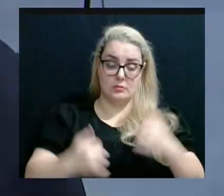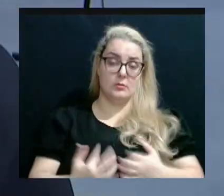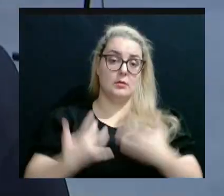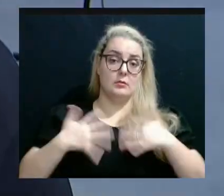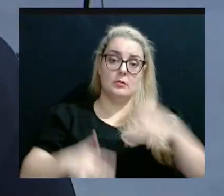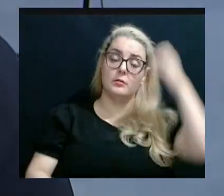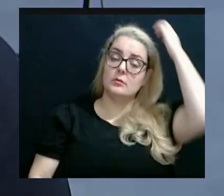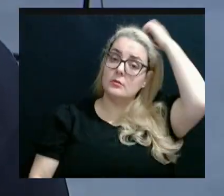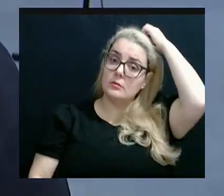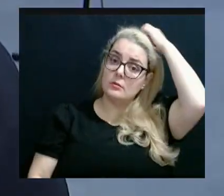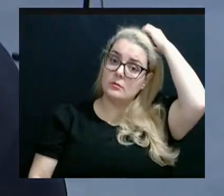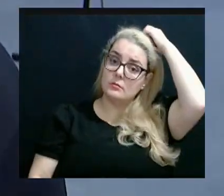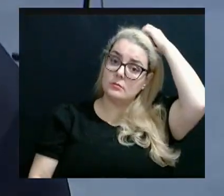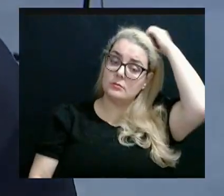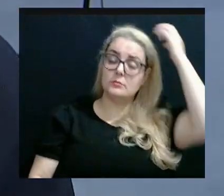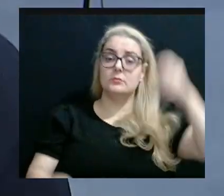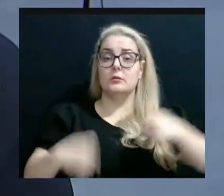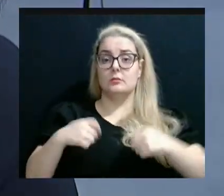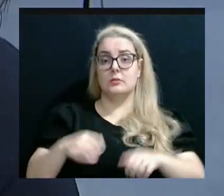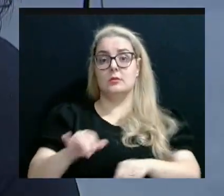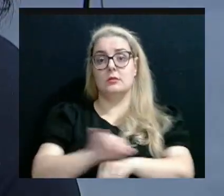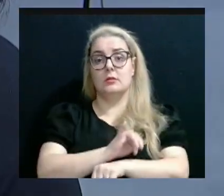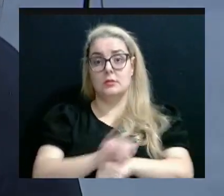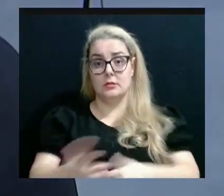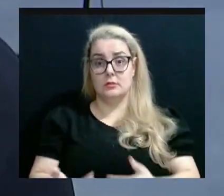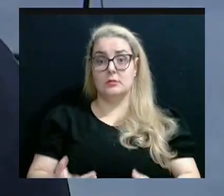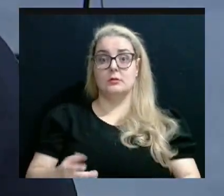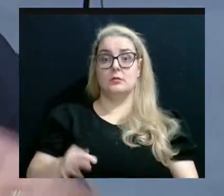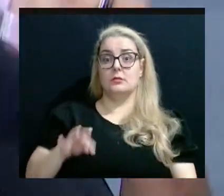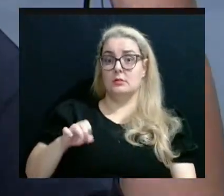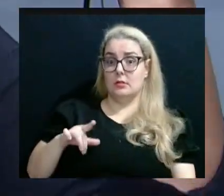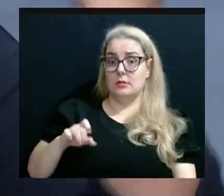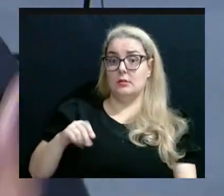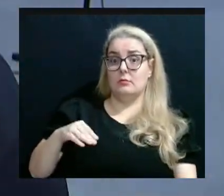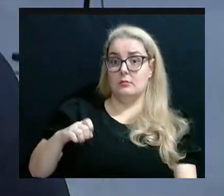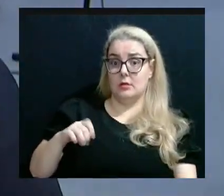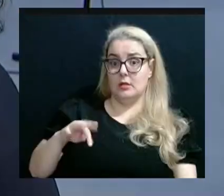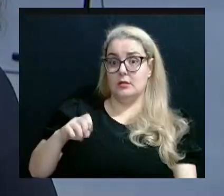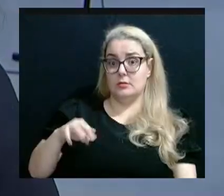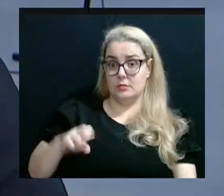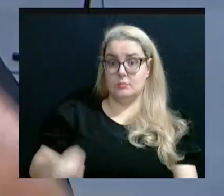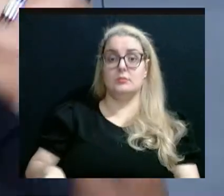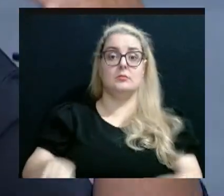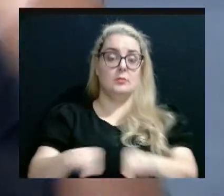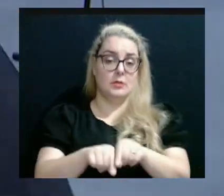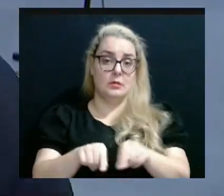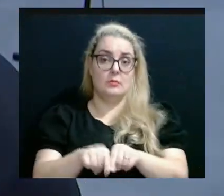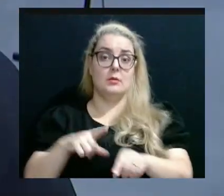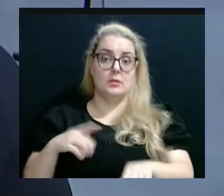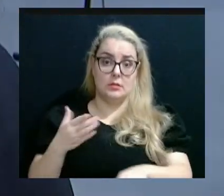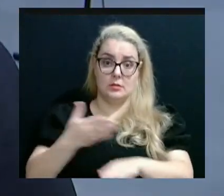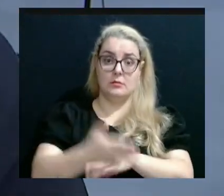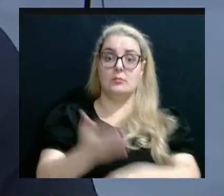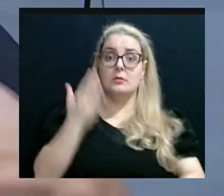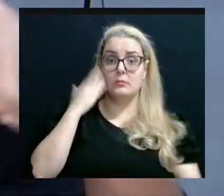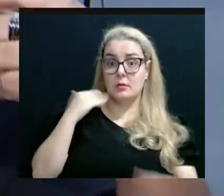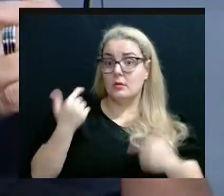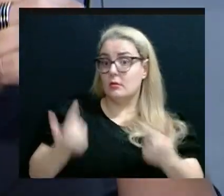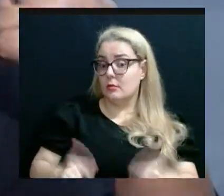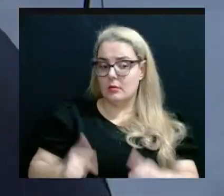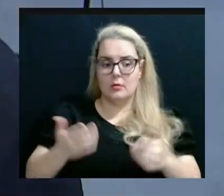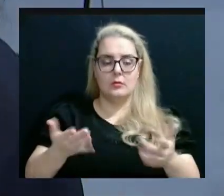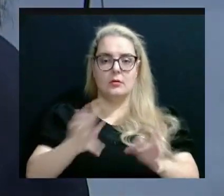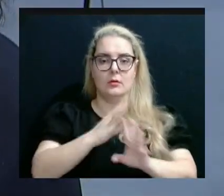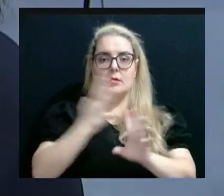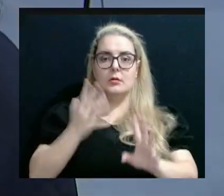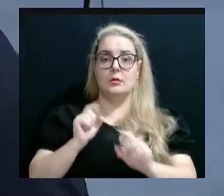desses instrumentos, né, instrumentos telemáticos, inclusive, para que a gente possa ter acesso para saber em que lugar que a pessoa está,